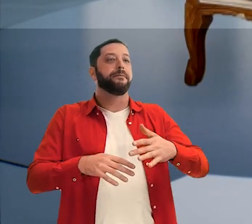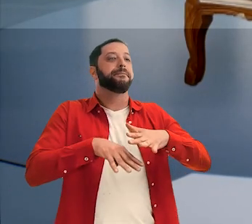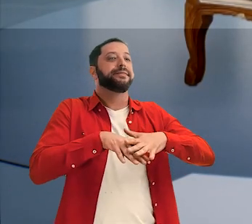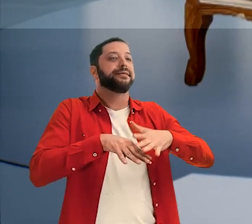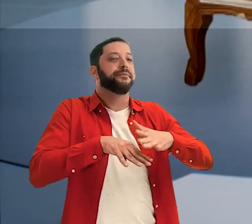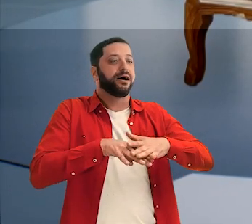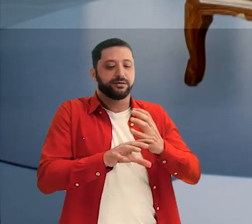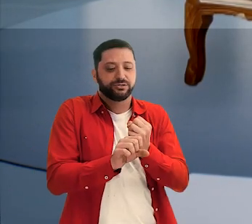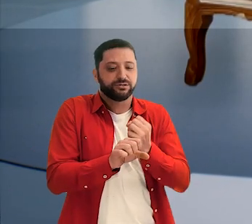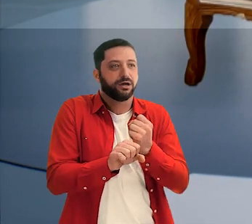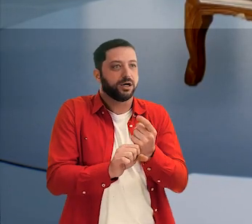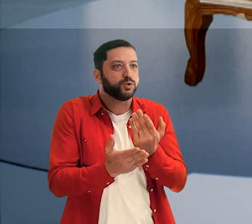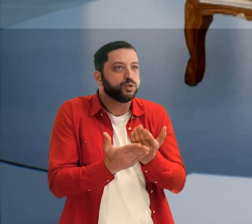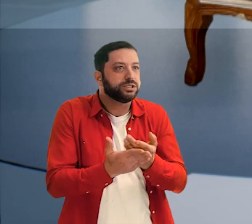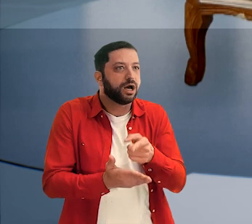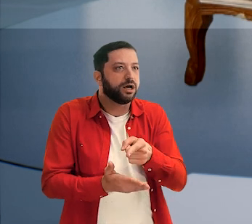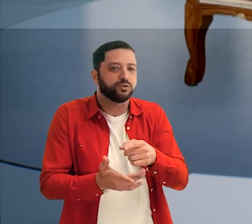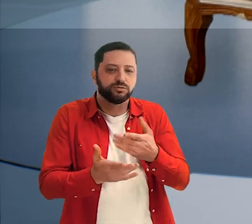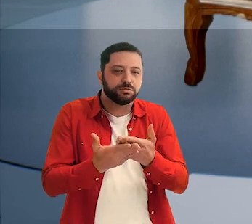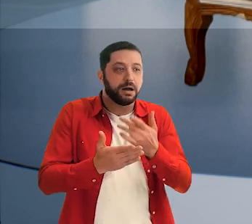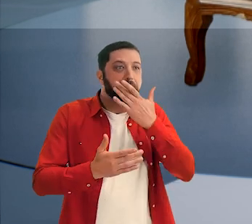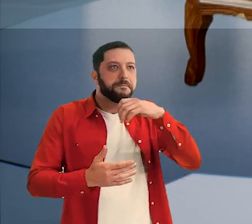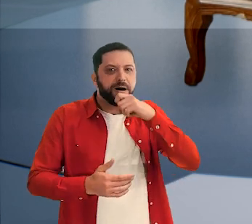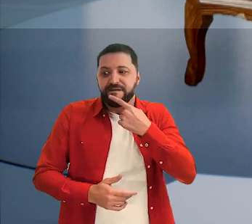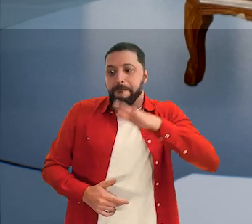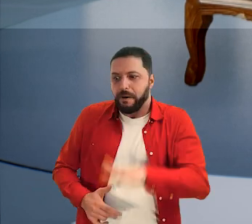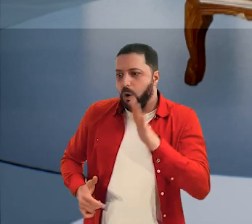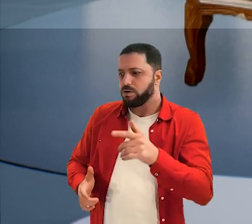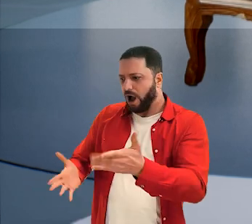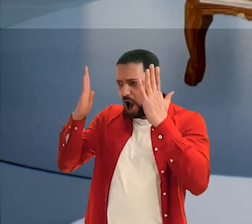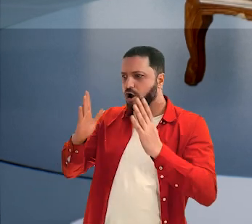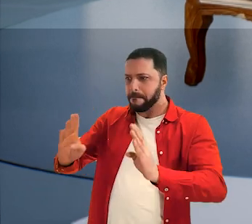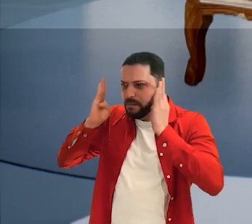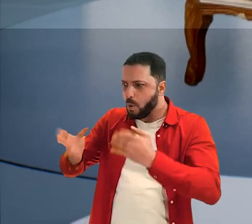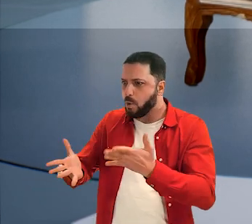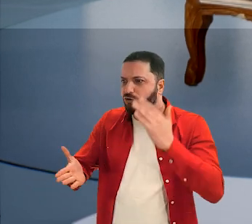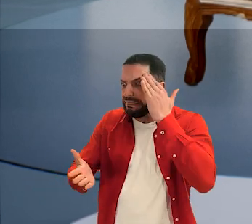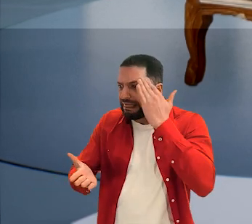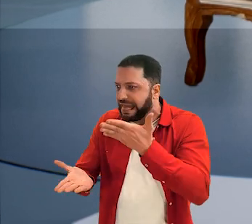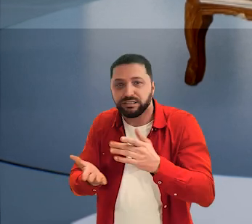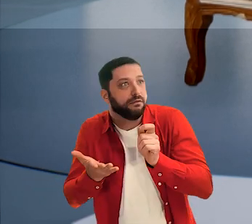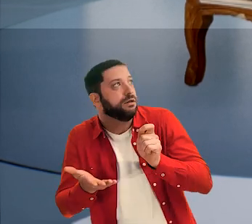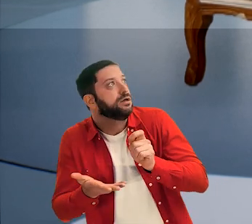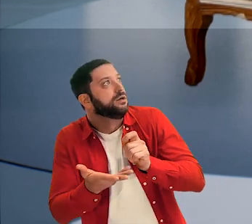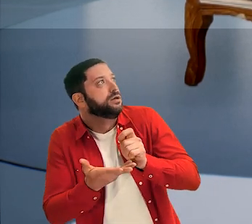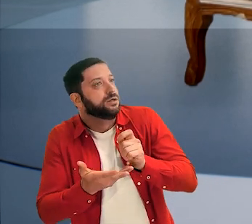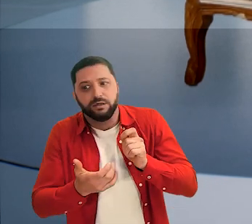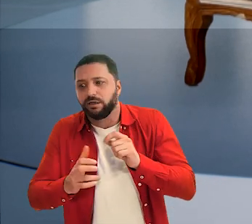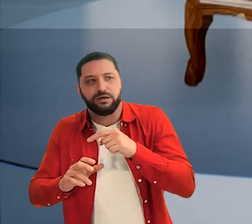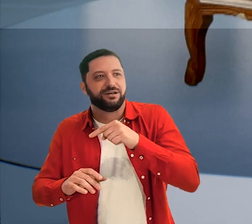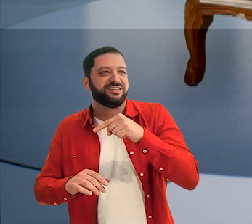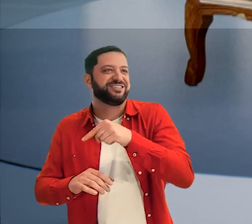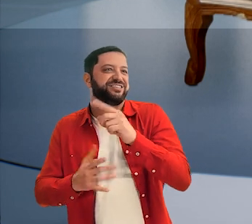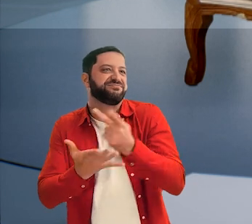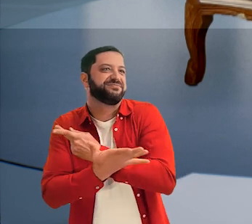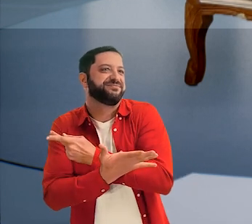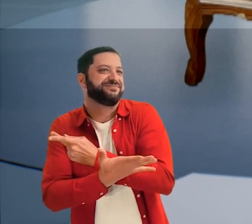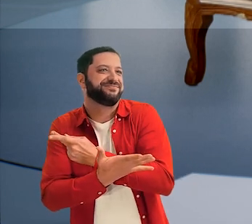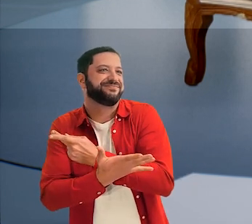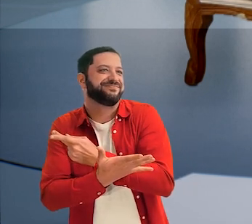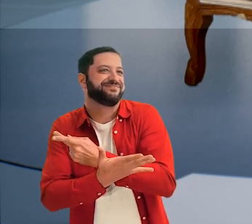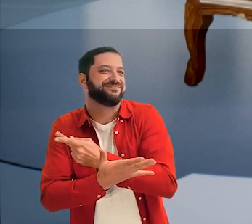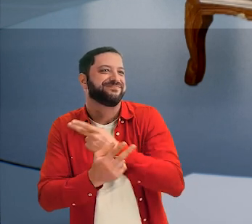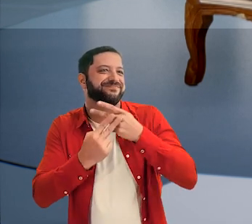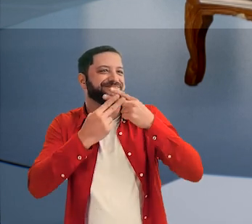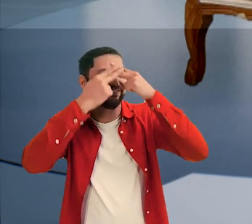estudando matemática com seu pai dá um tapa na mesa e fala, olha, você é burro, você não tá aprendendo. Naquele momento houve